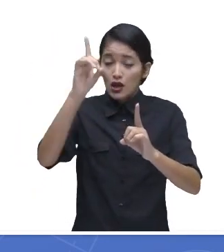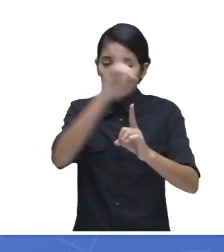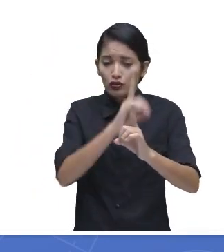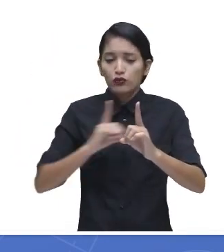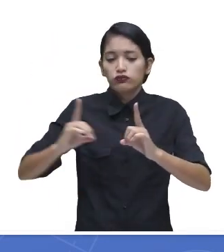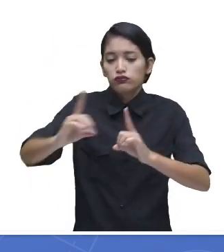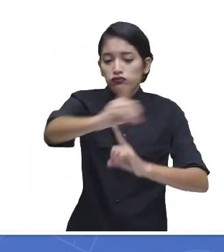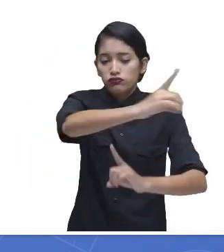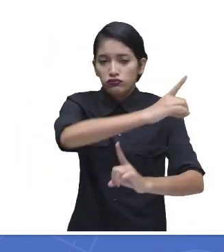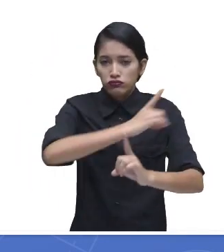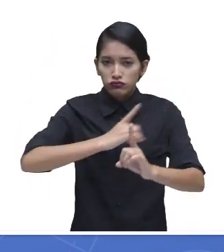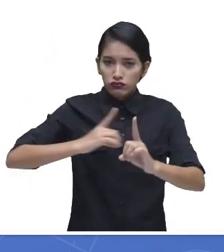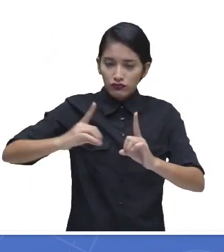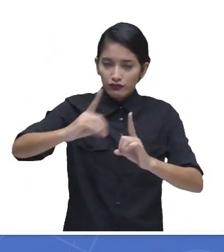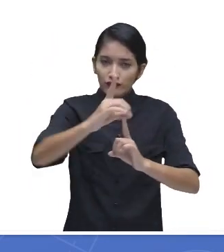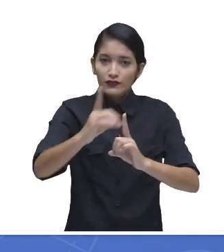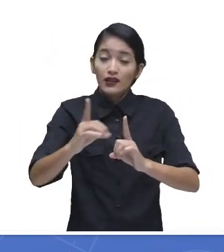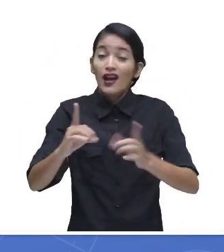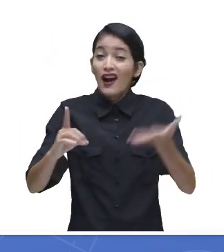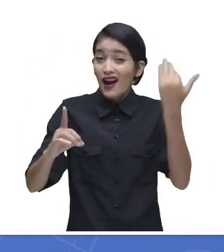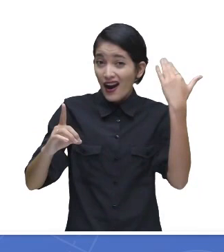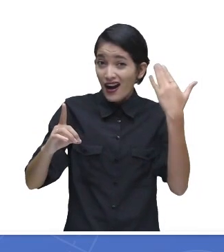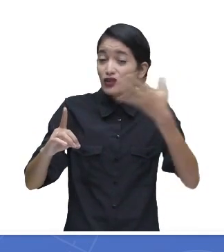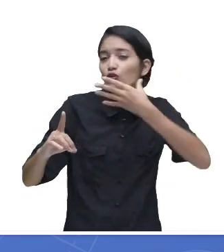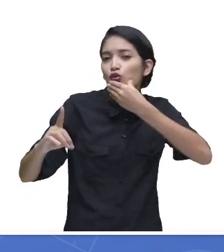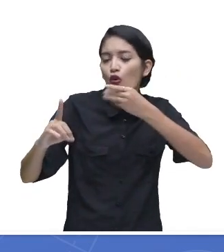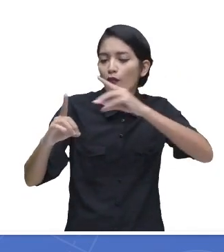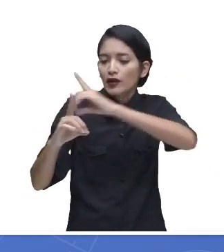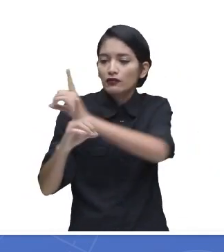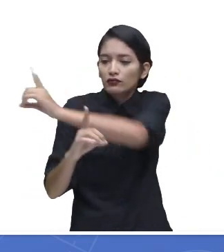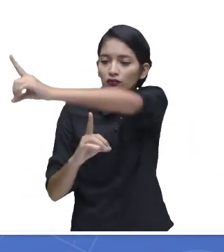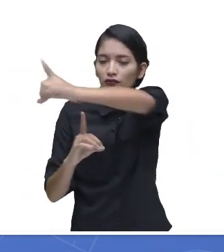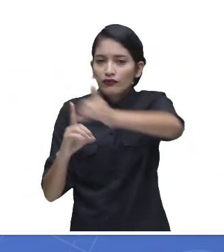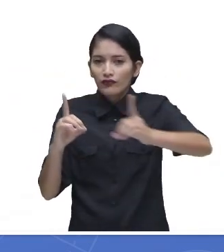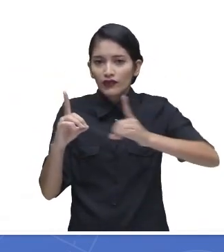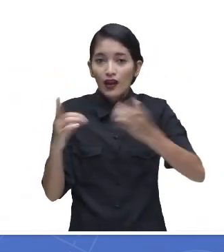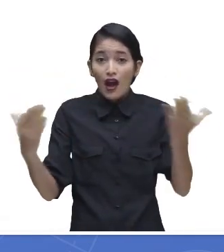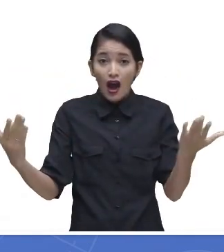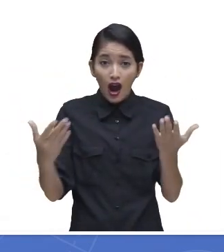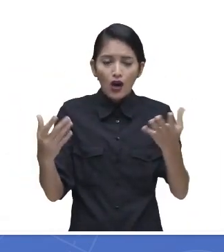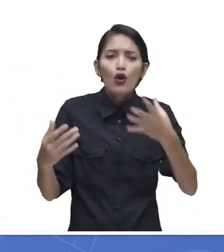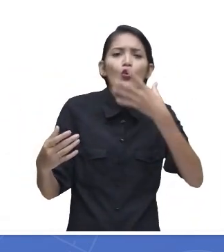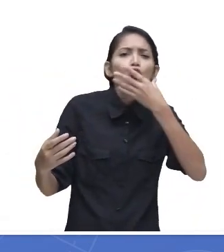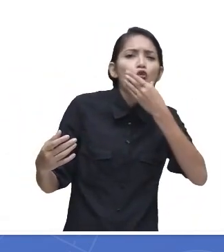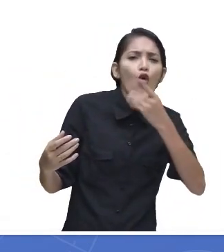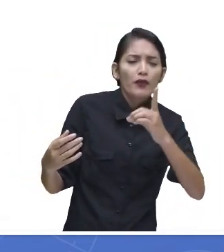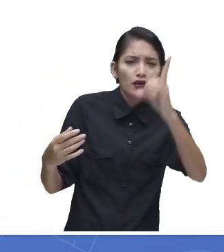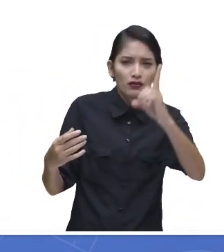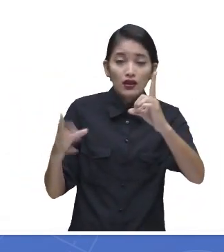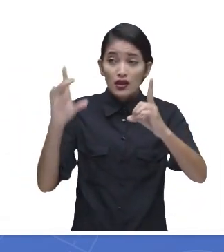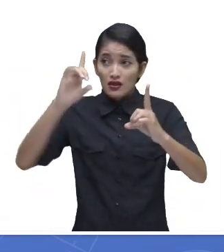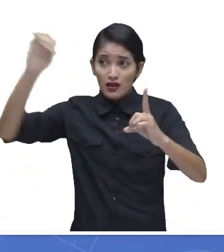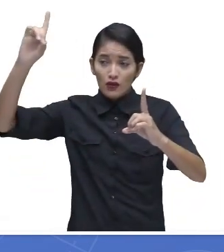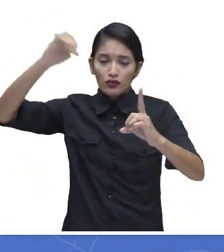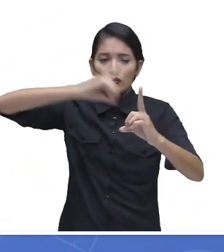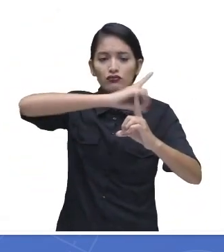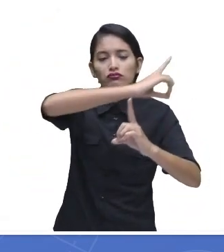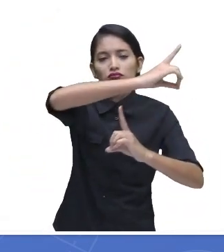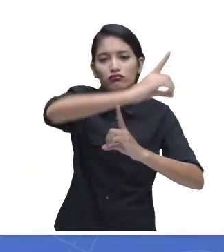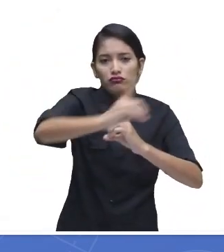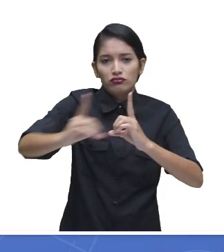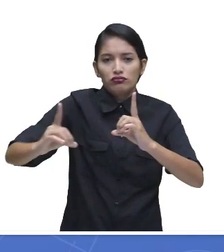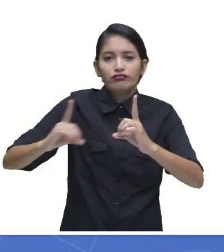o homem girava na órbita de Deus, agora é o contrário, agora o homem está no centro e o próprio Deus está rodando na